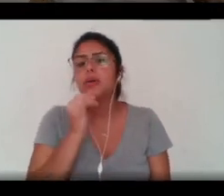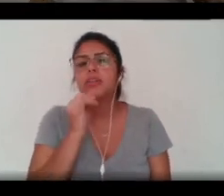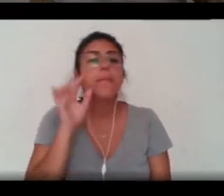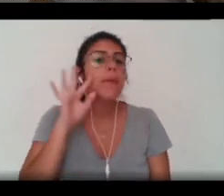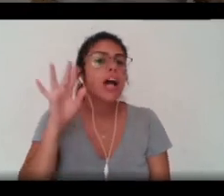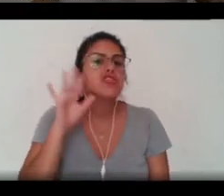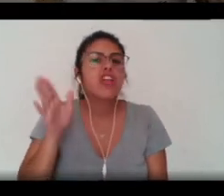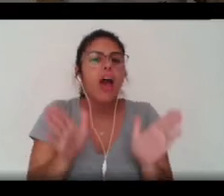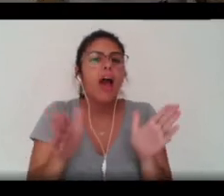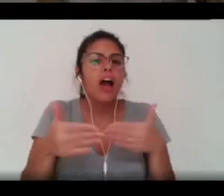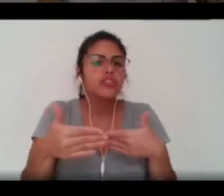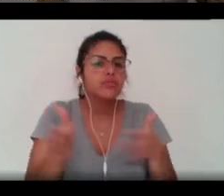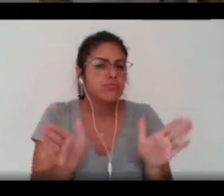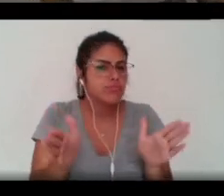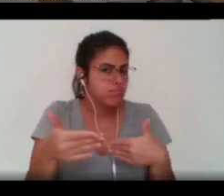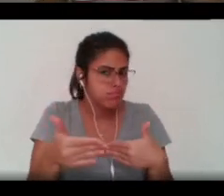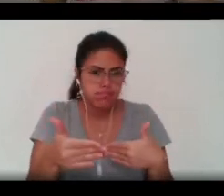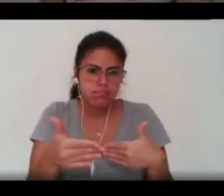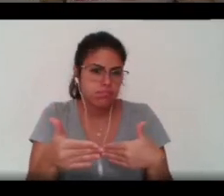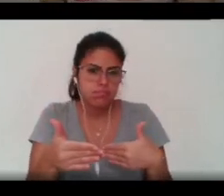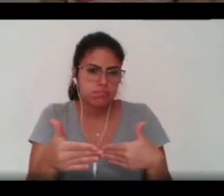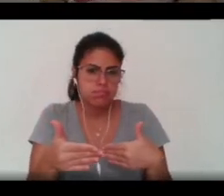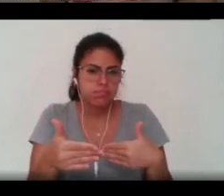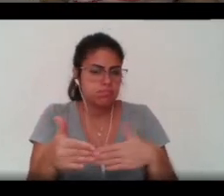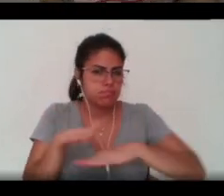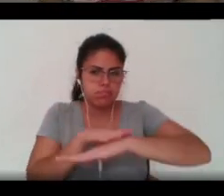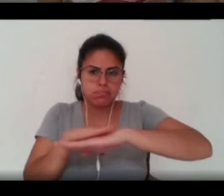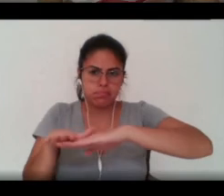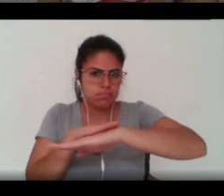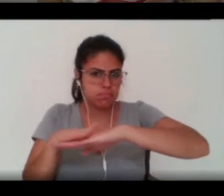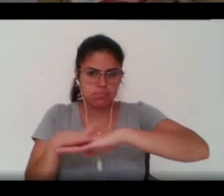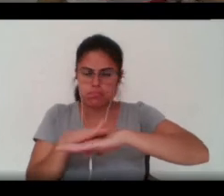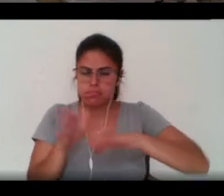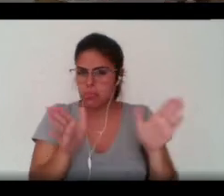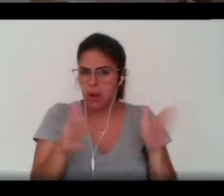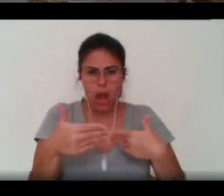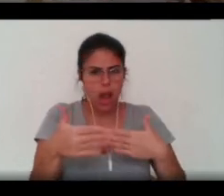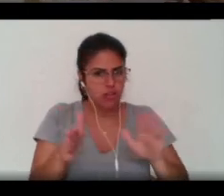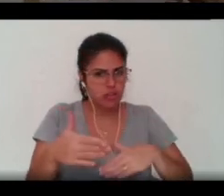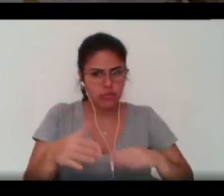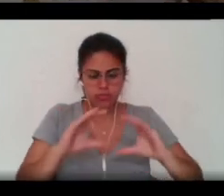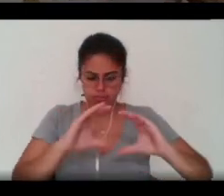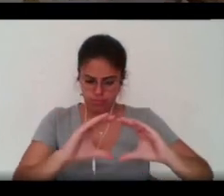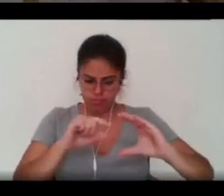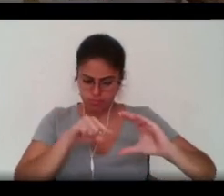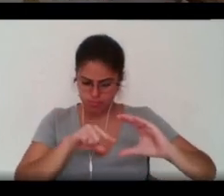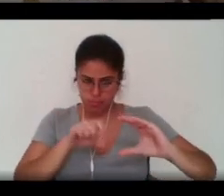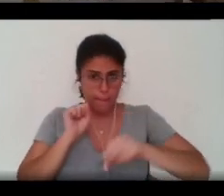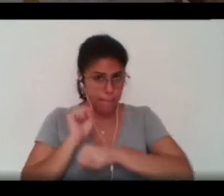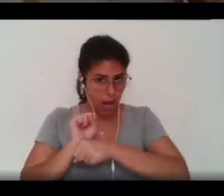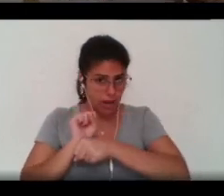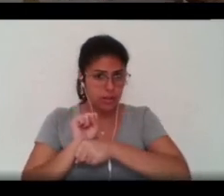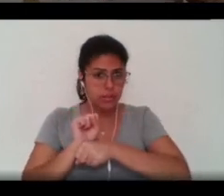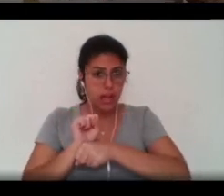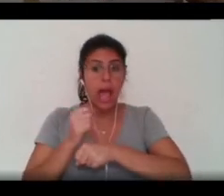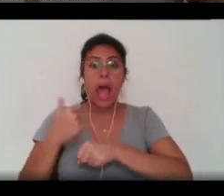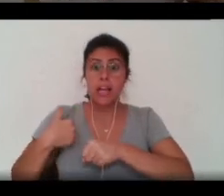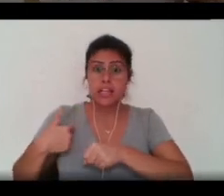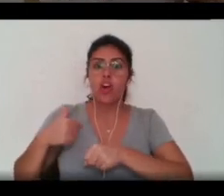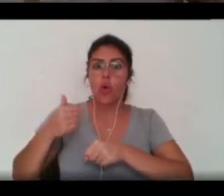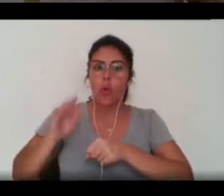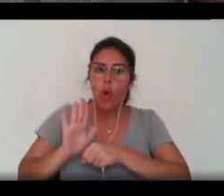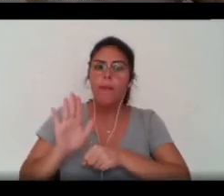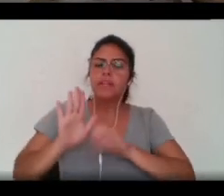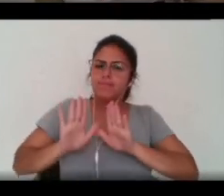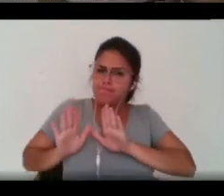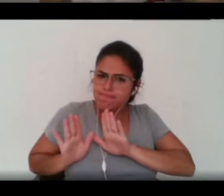numa superfície, ela está parada, certo? E aí eu começo a empurrar a caixa com uma